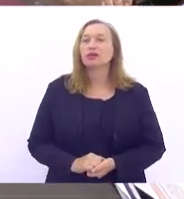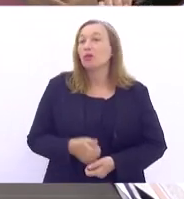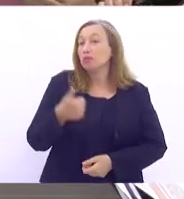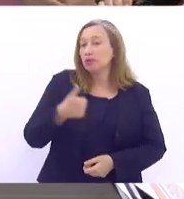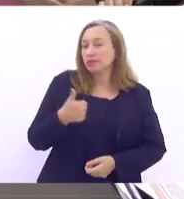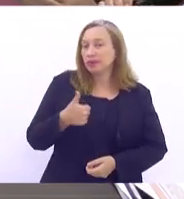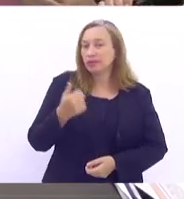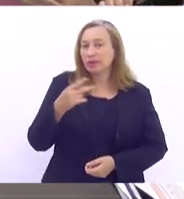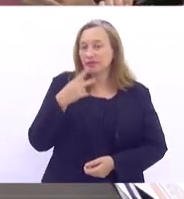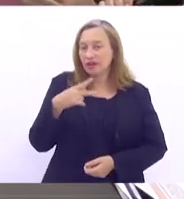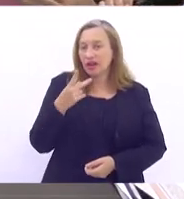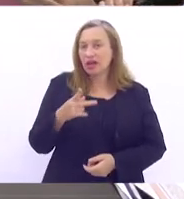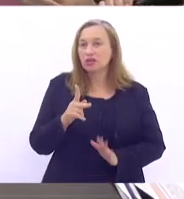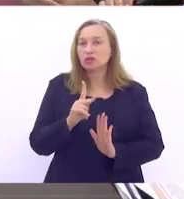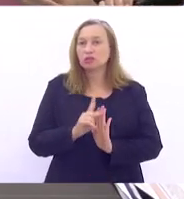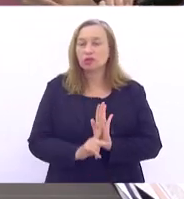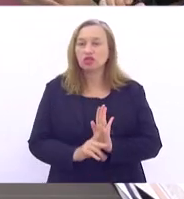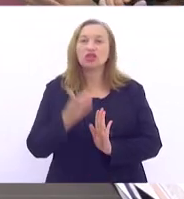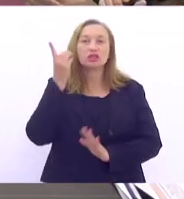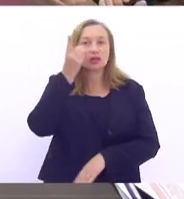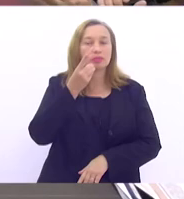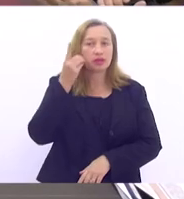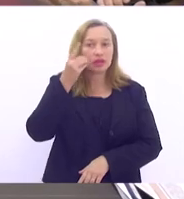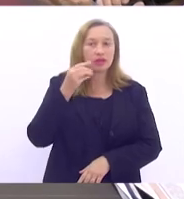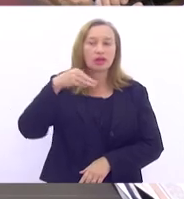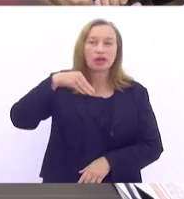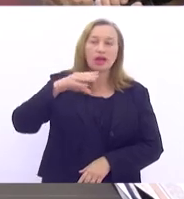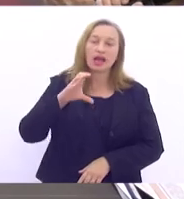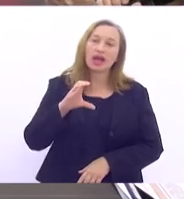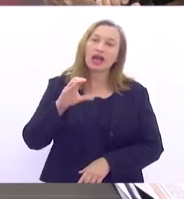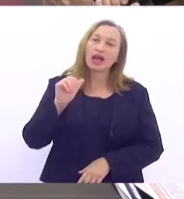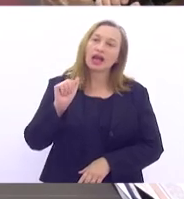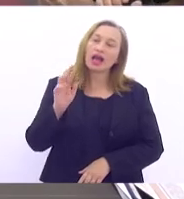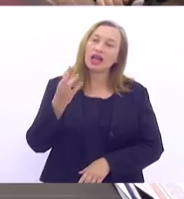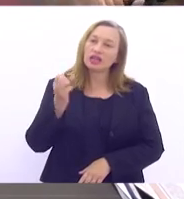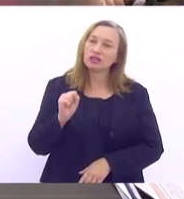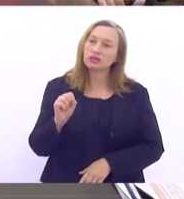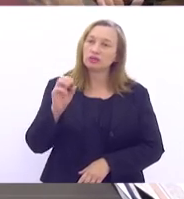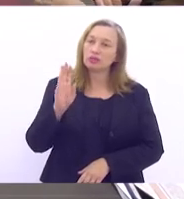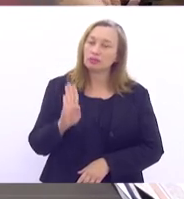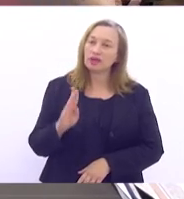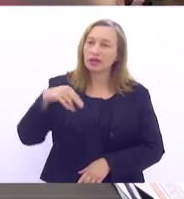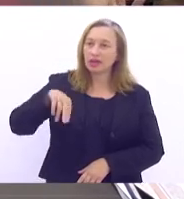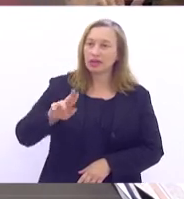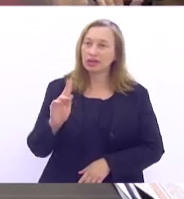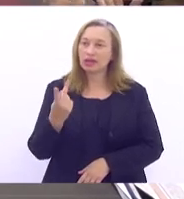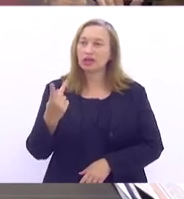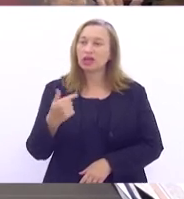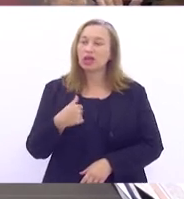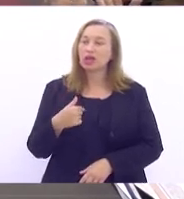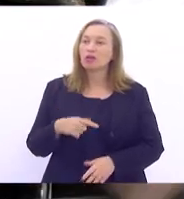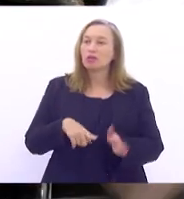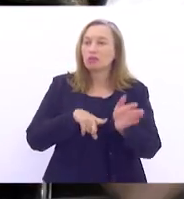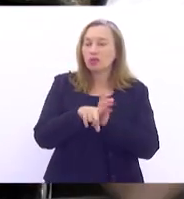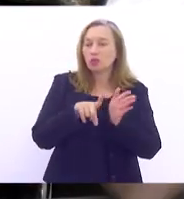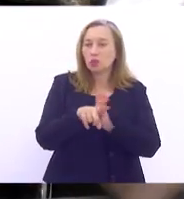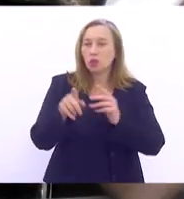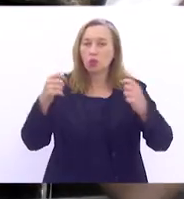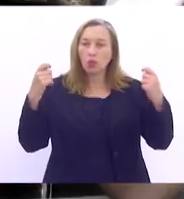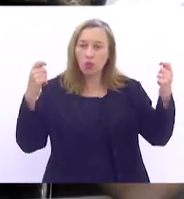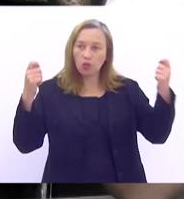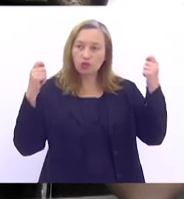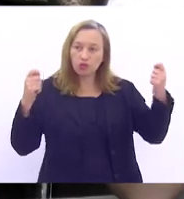Primeiro, para dizer sobre o projeto do deputado Carlinhos BNH, que eu fui um dos que consultei as torcidas. E elas